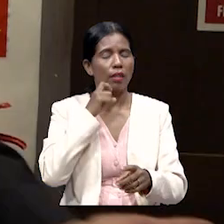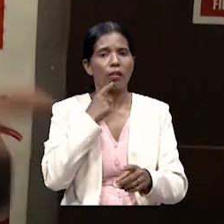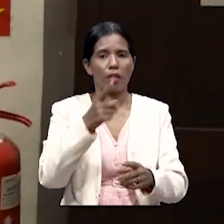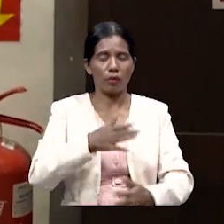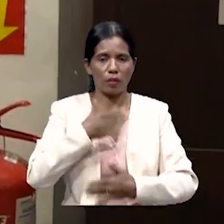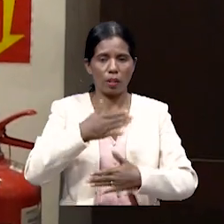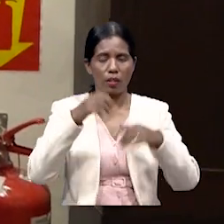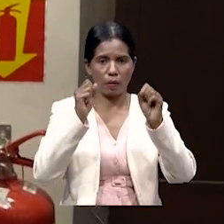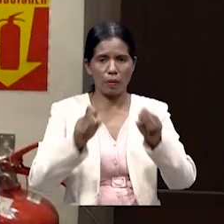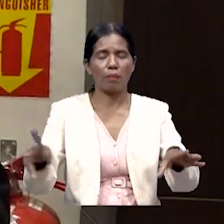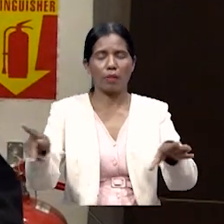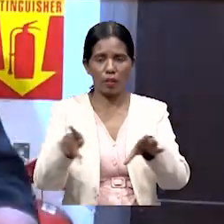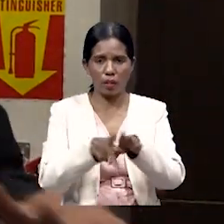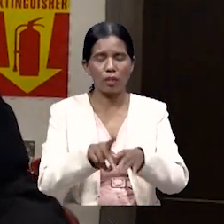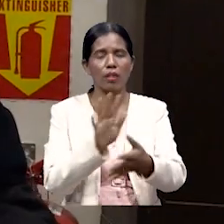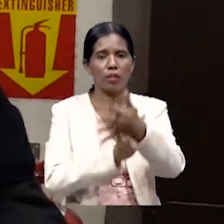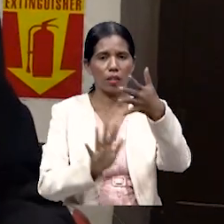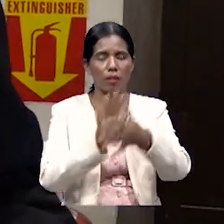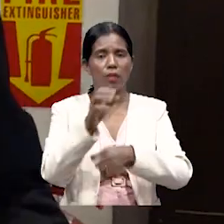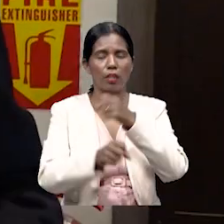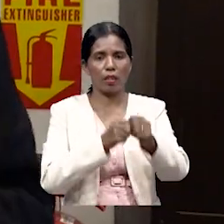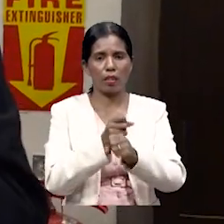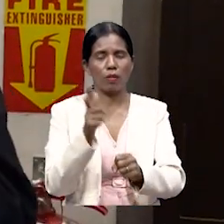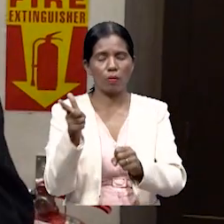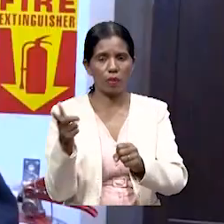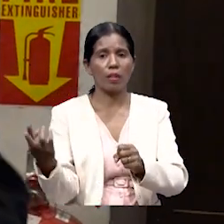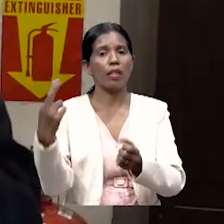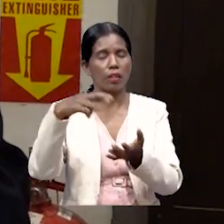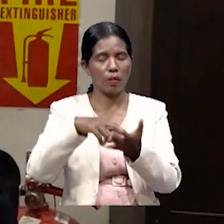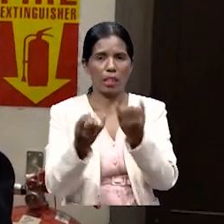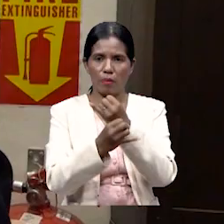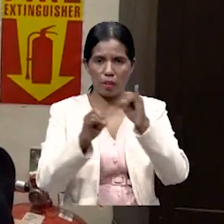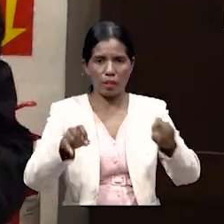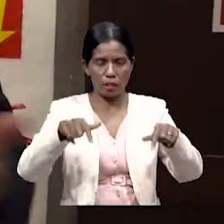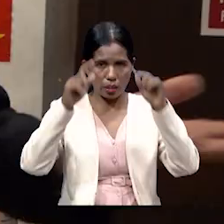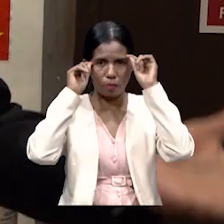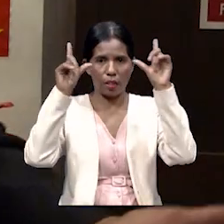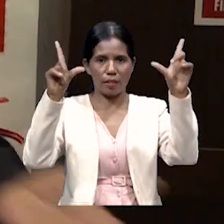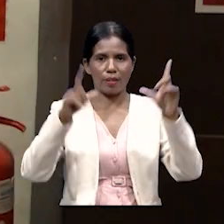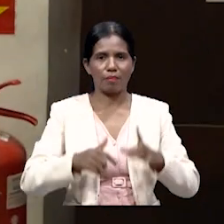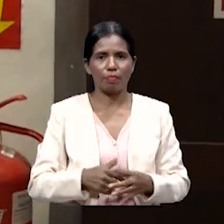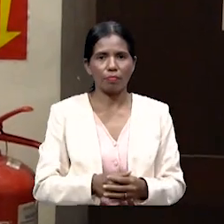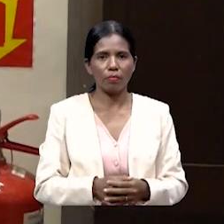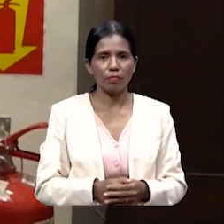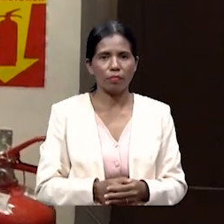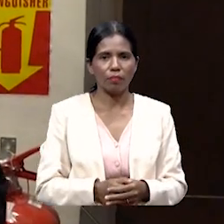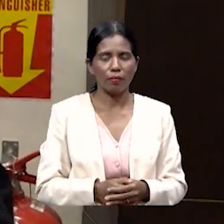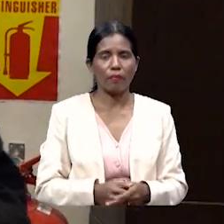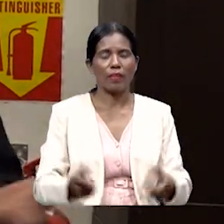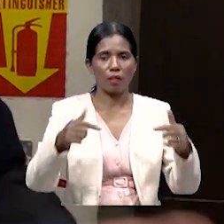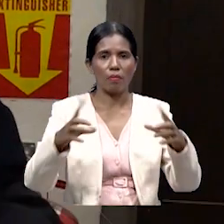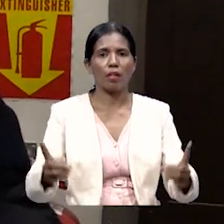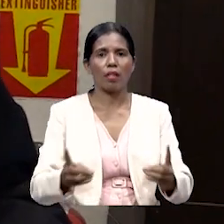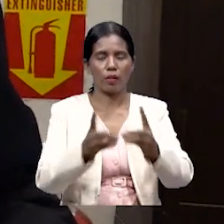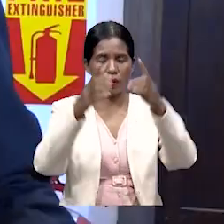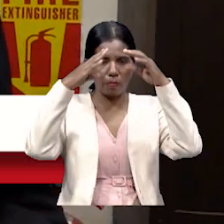tamba bele marca presença e a comemoração tinang Rua Nolo, restauração independência Timor-Leste. Mais, senhor Presidente da